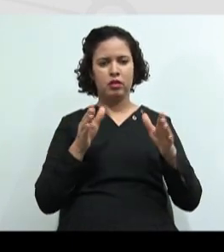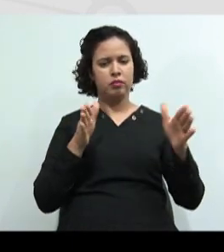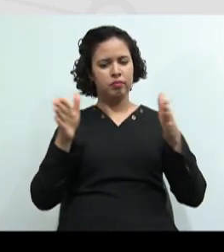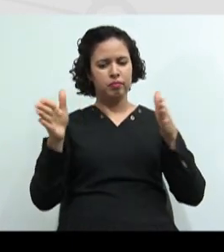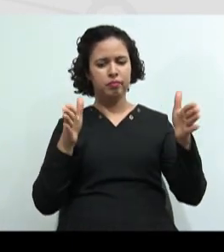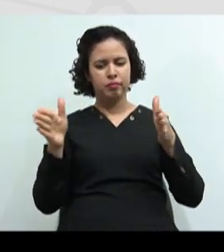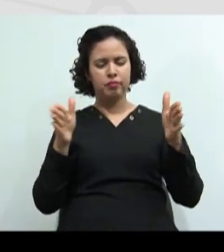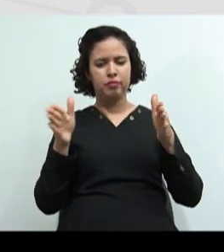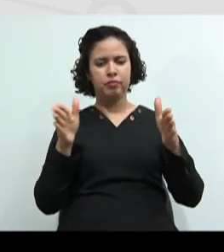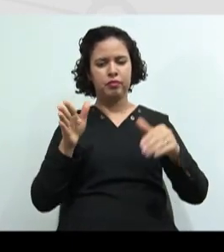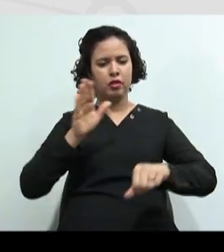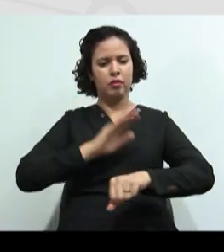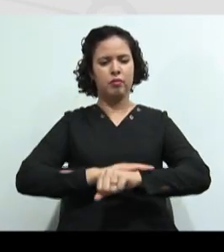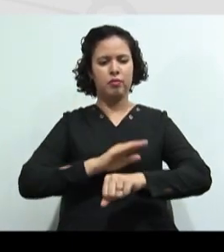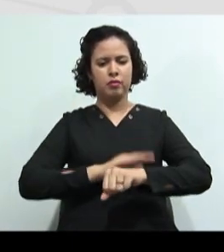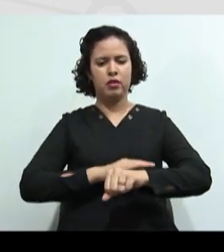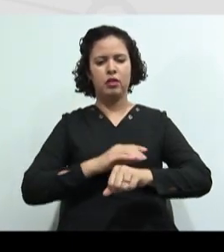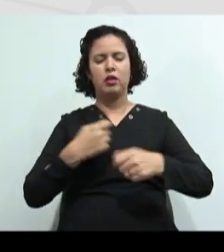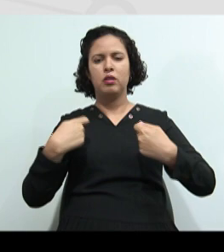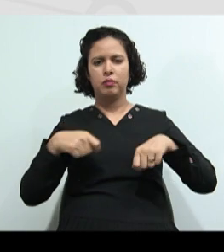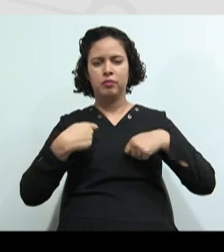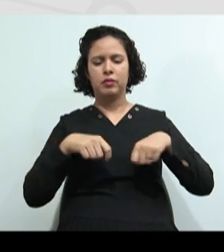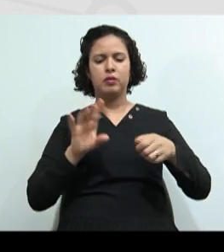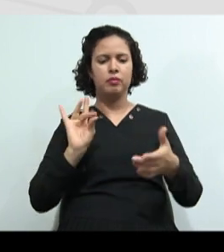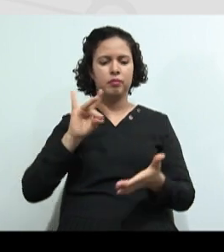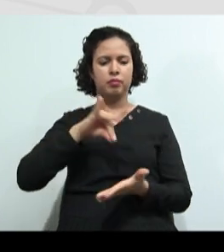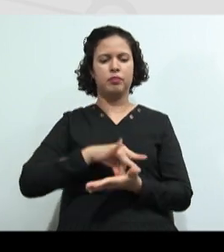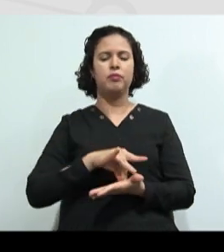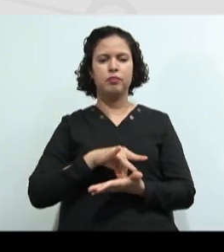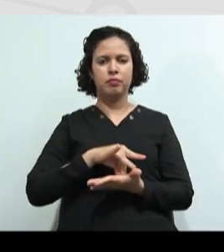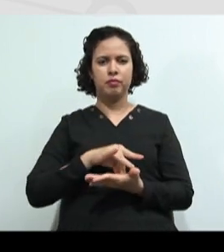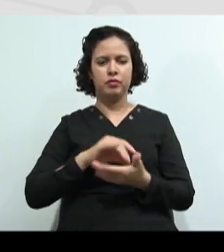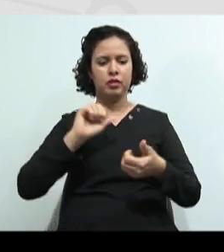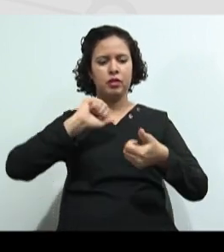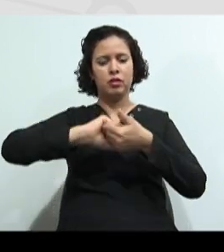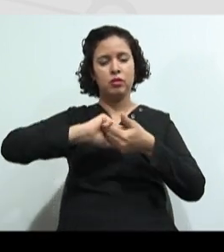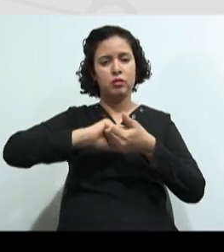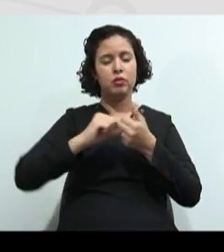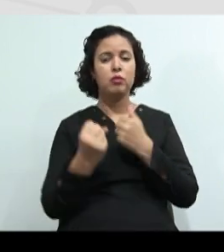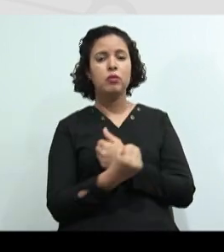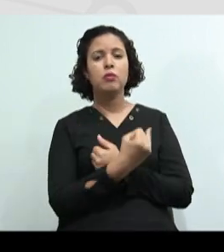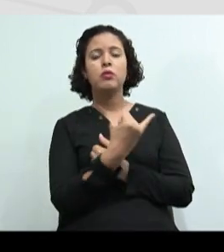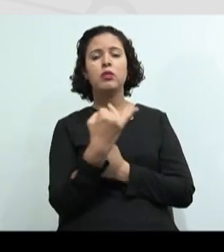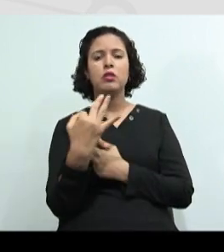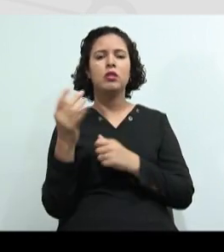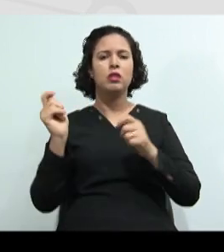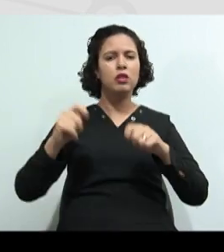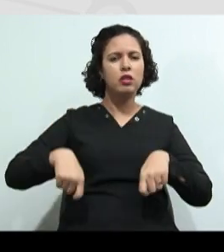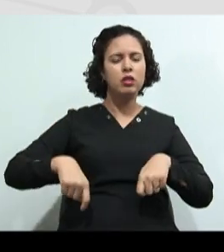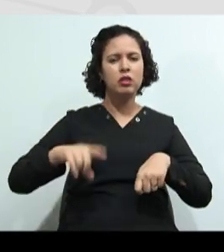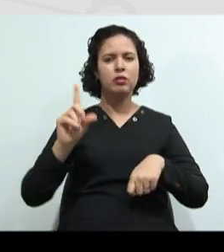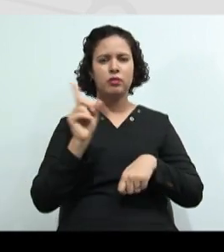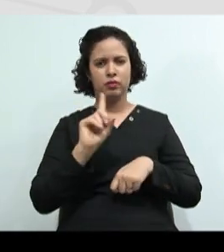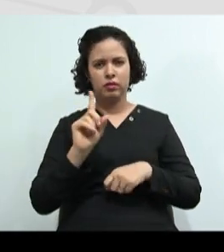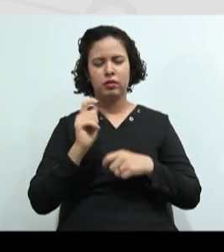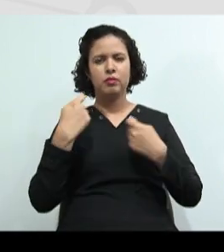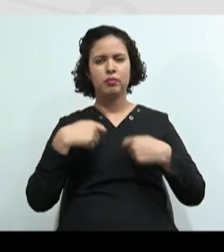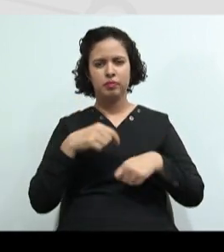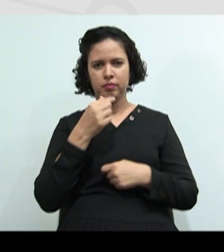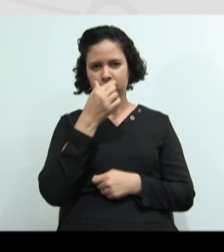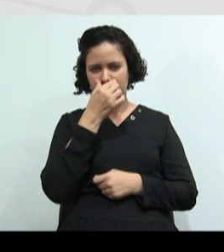falamos isso, né? Eles precisam ser mensuráveis, e quando falo mensuráveis, ou medidos, tá? De forma quantitativa